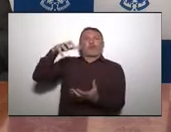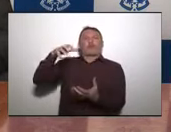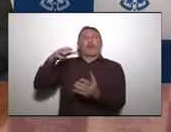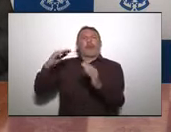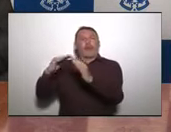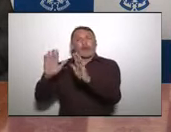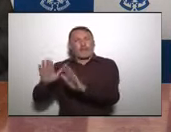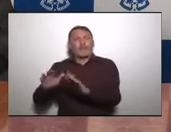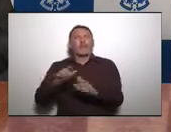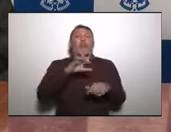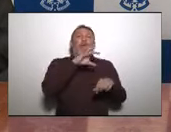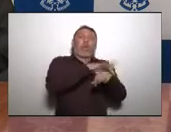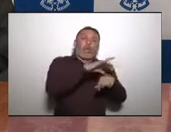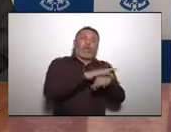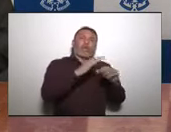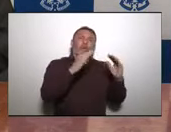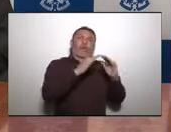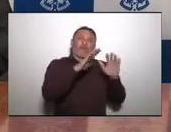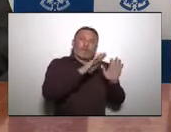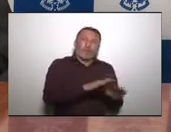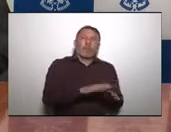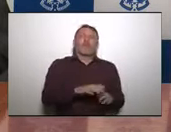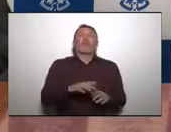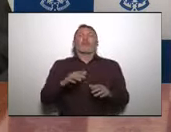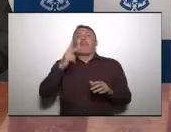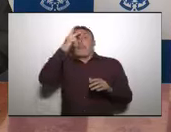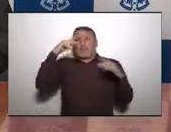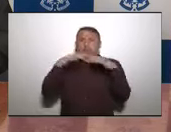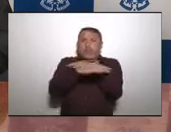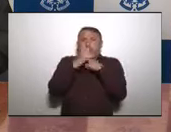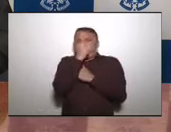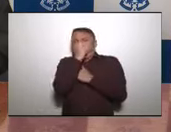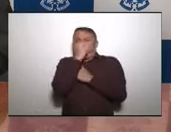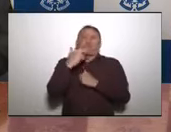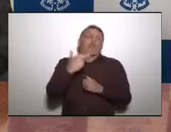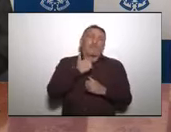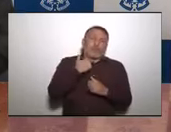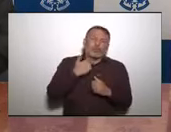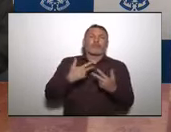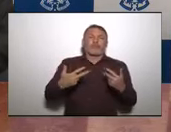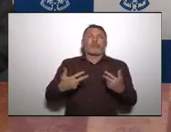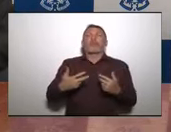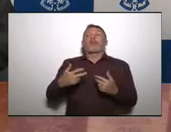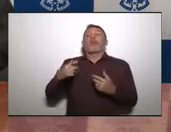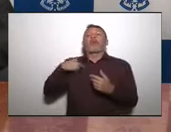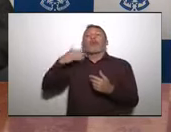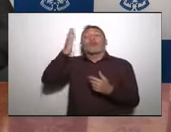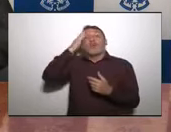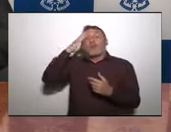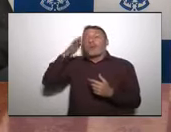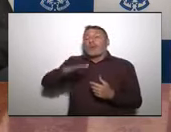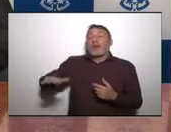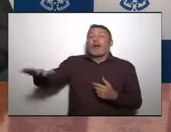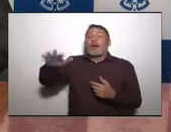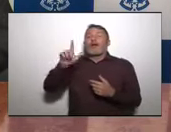a proposta que o comércio tem para nós, para que a gente atenda a isso